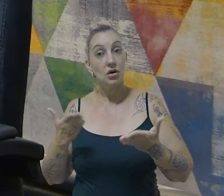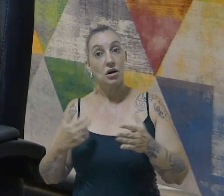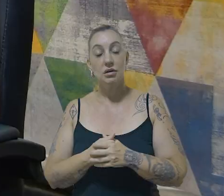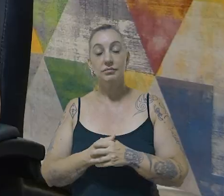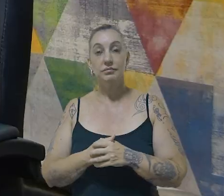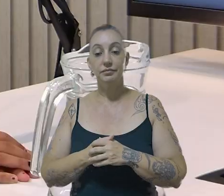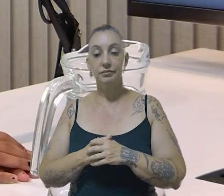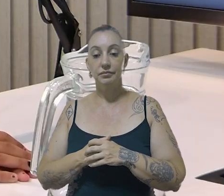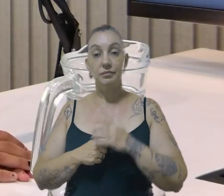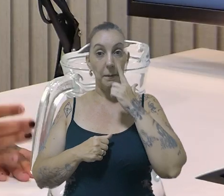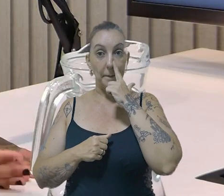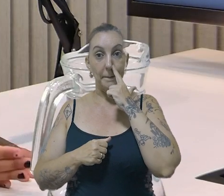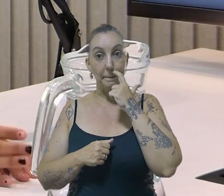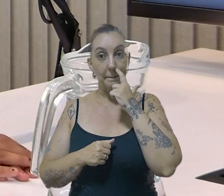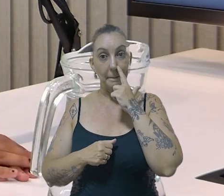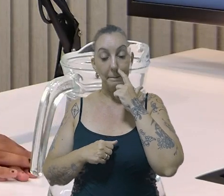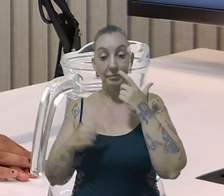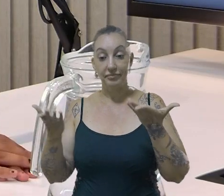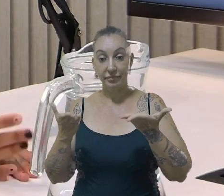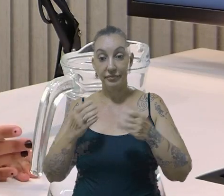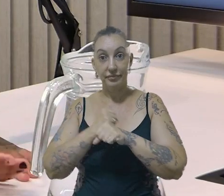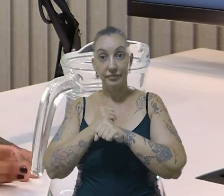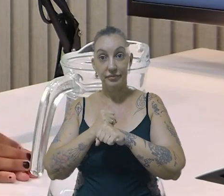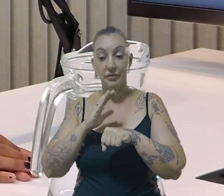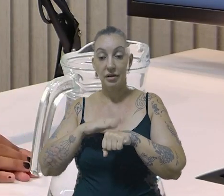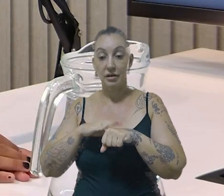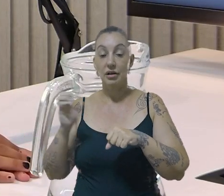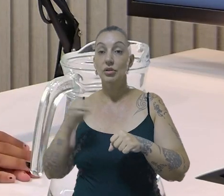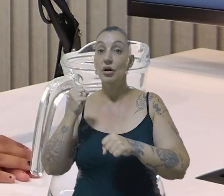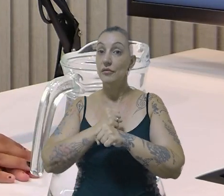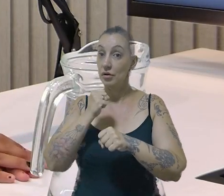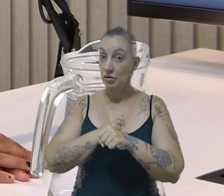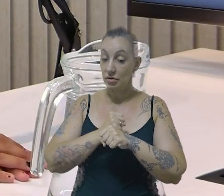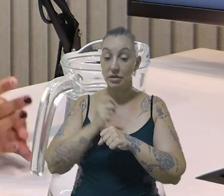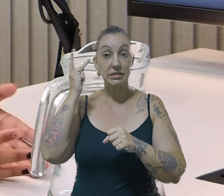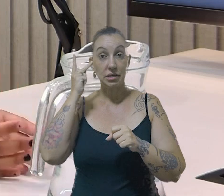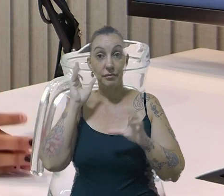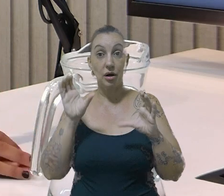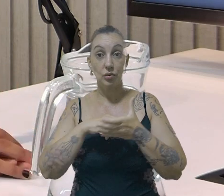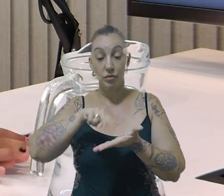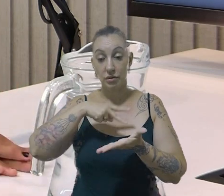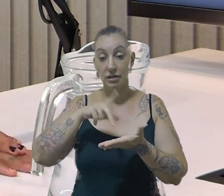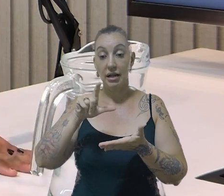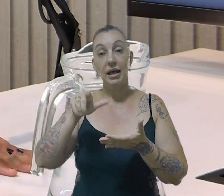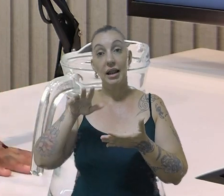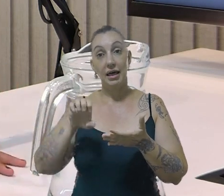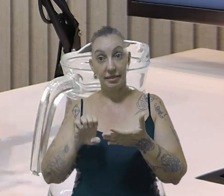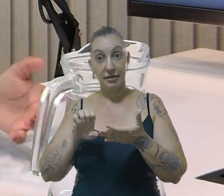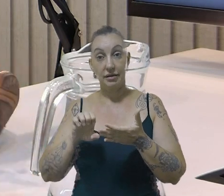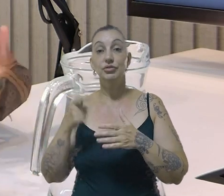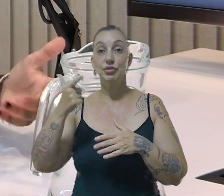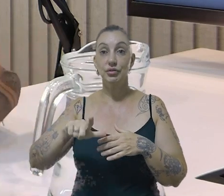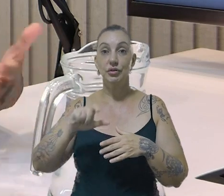sim e aí esse ano a gente faz uma nova obra né na São Paulo companhia de dança com a Leilane de novo que